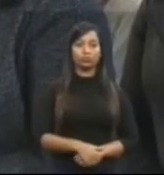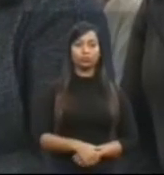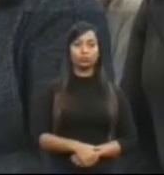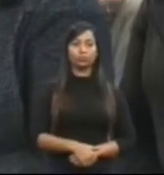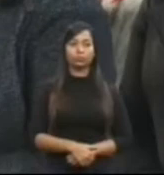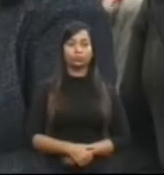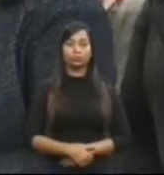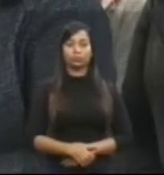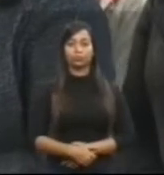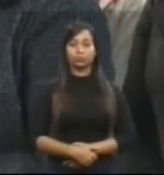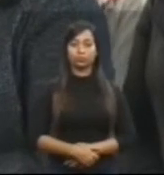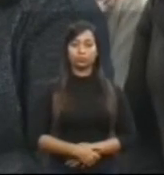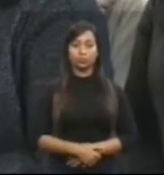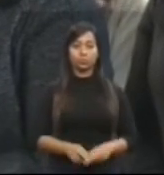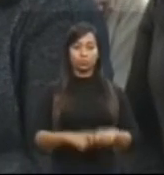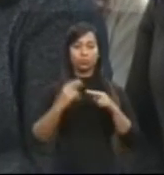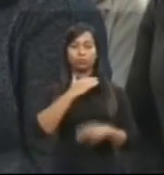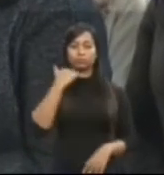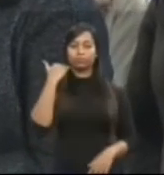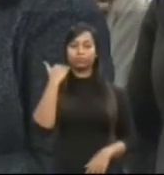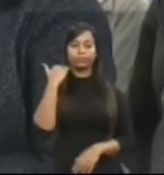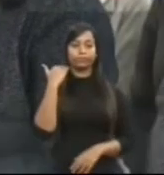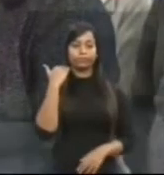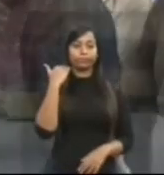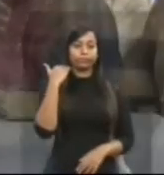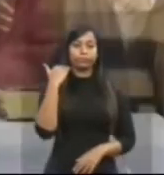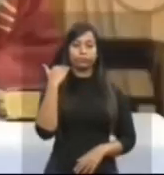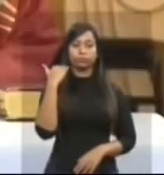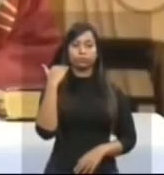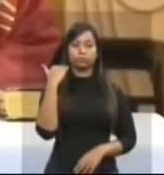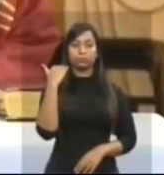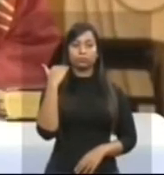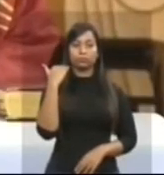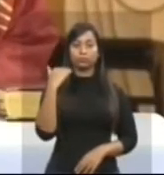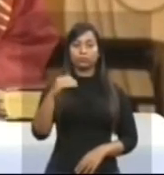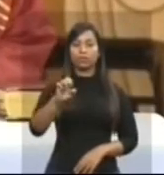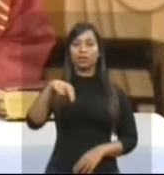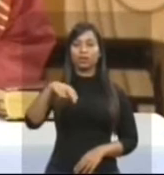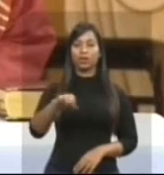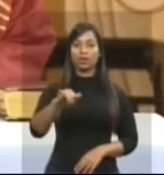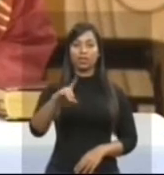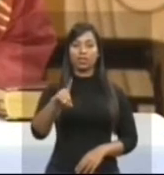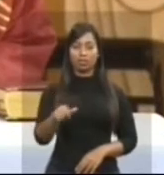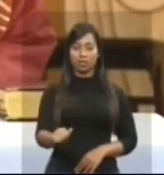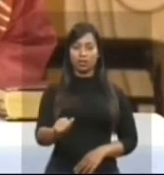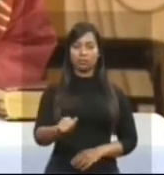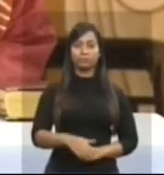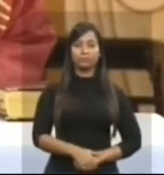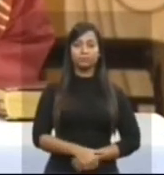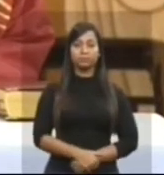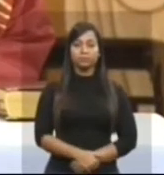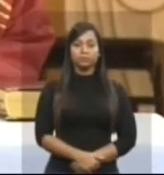Pela falecida Eneida Machi.